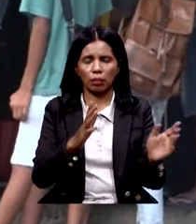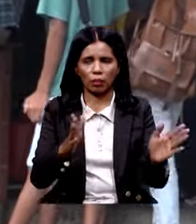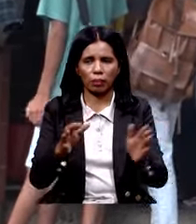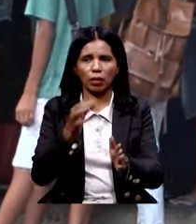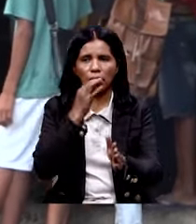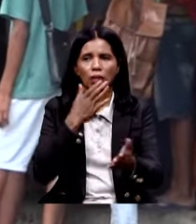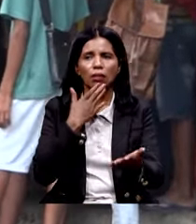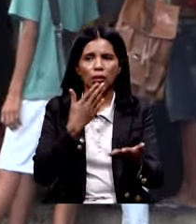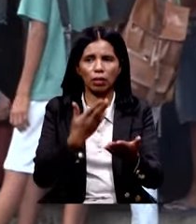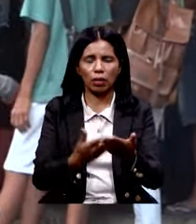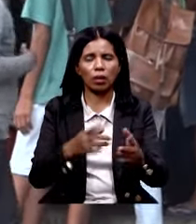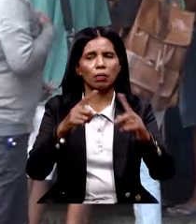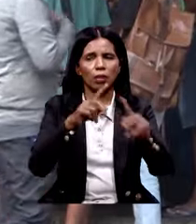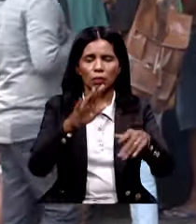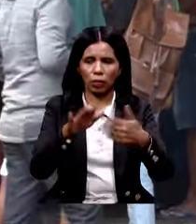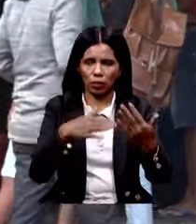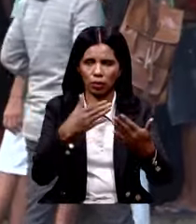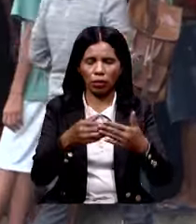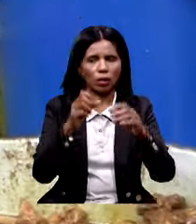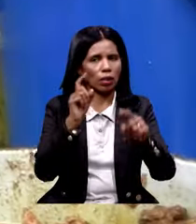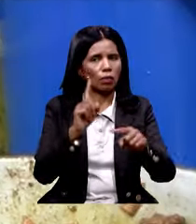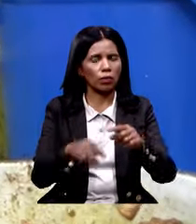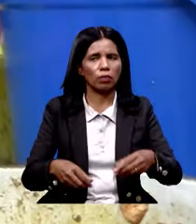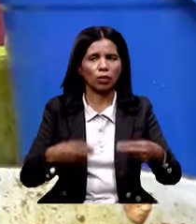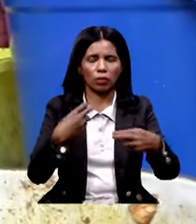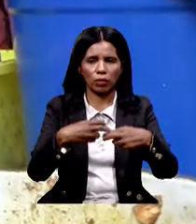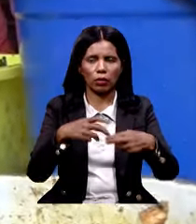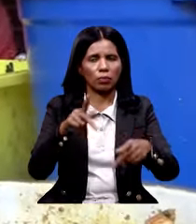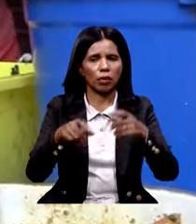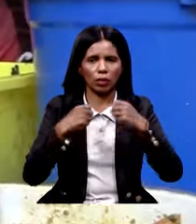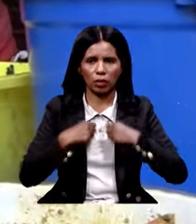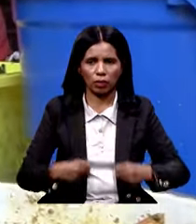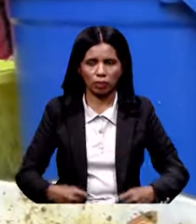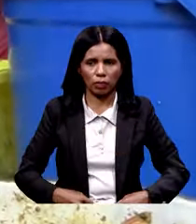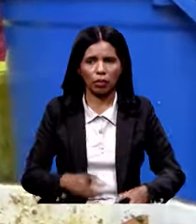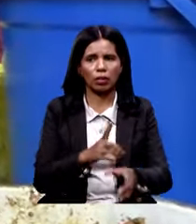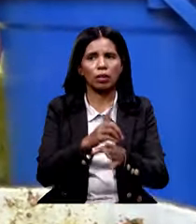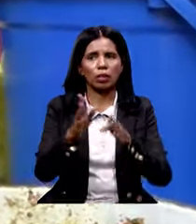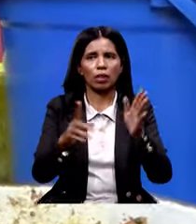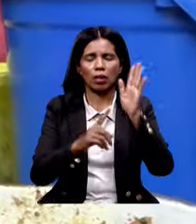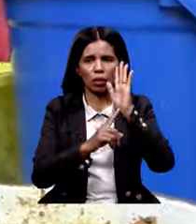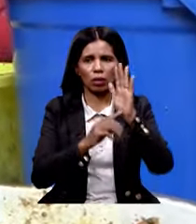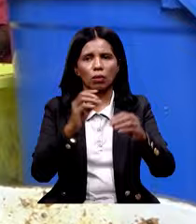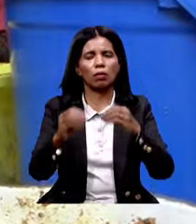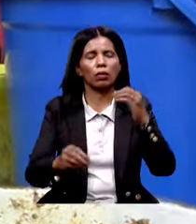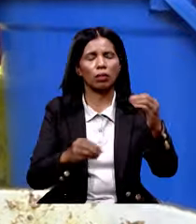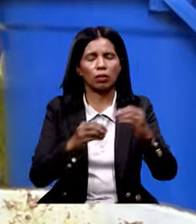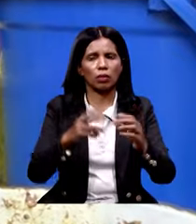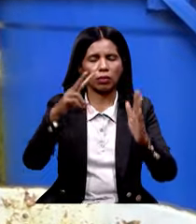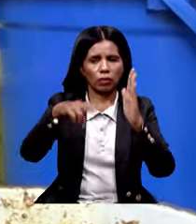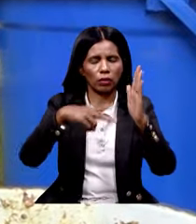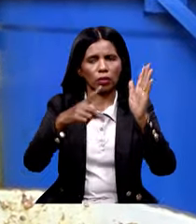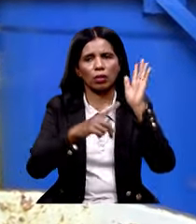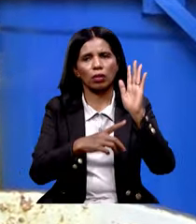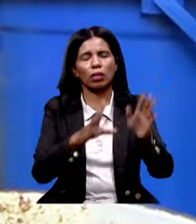Hahan Nebe seguro para a comunidade Sira, no ne labele foi impacto by Mene Saúde. Diretor Hato Assunto ne relaciona o vídeo Nebe antes